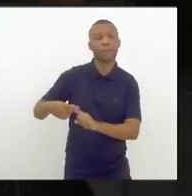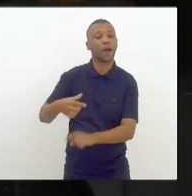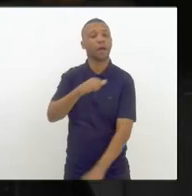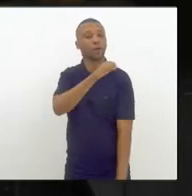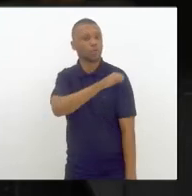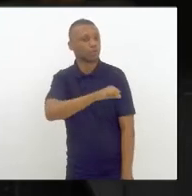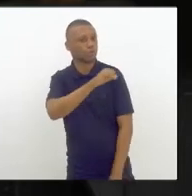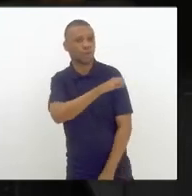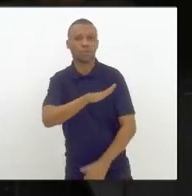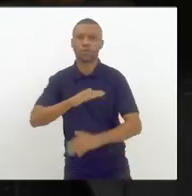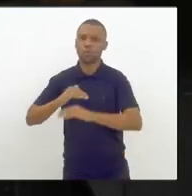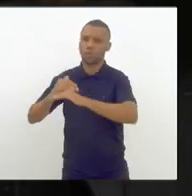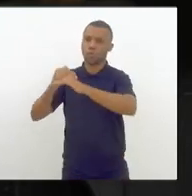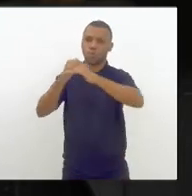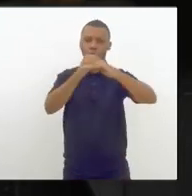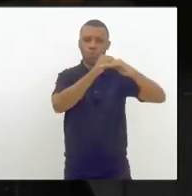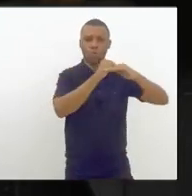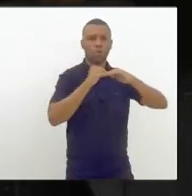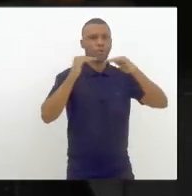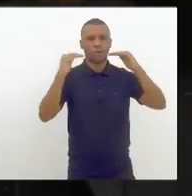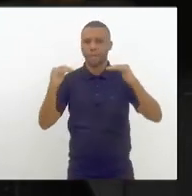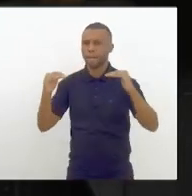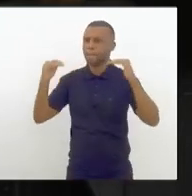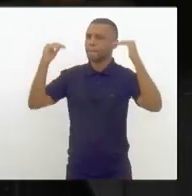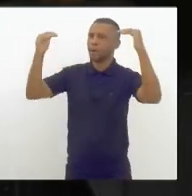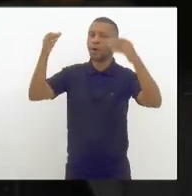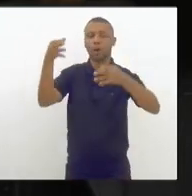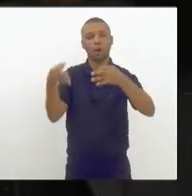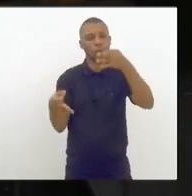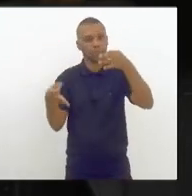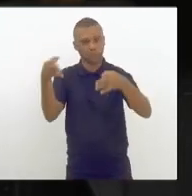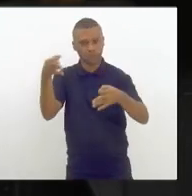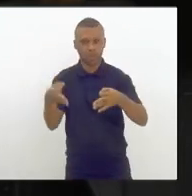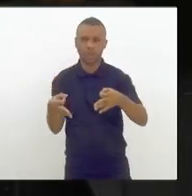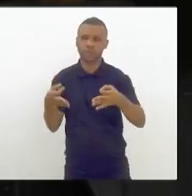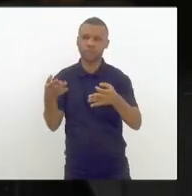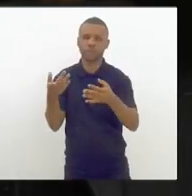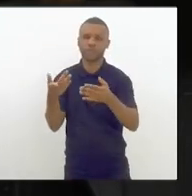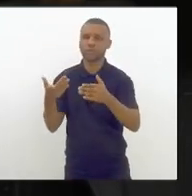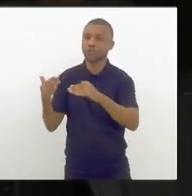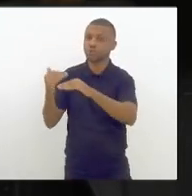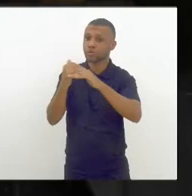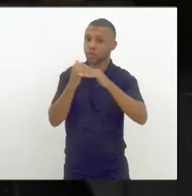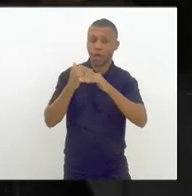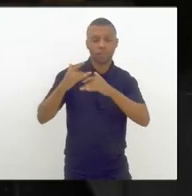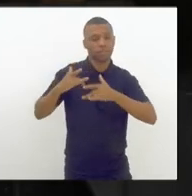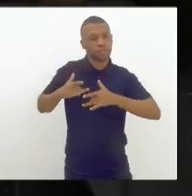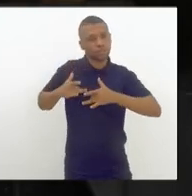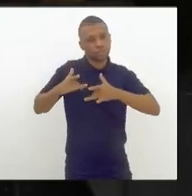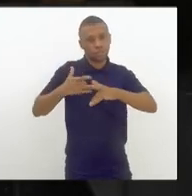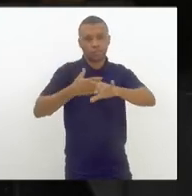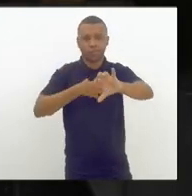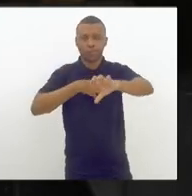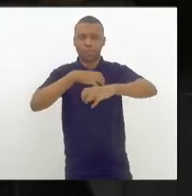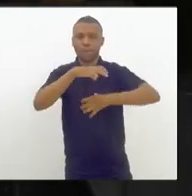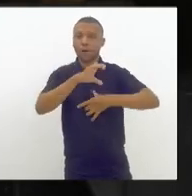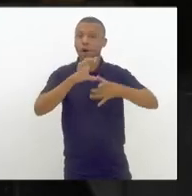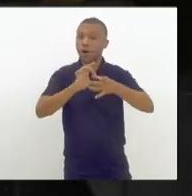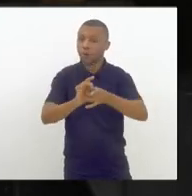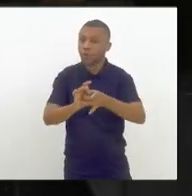soberano com uma sociedade justa solidária e com plena Liberdade